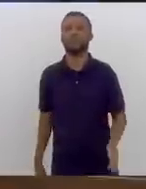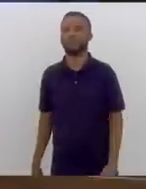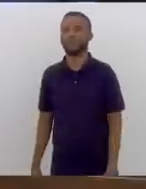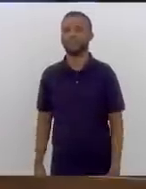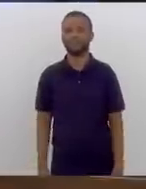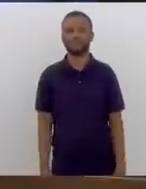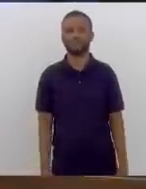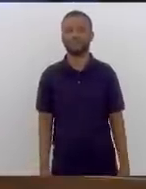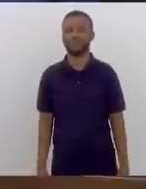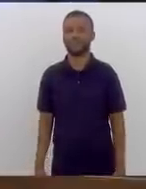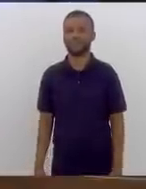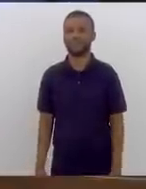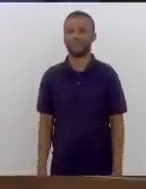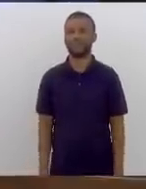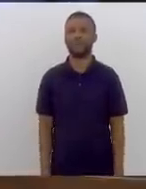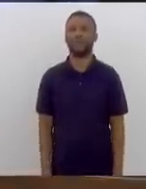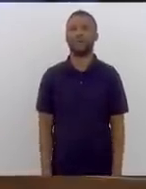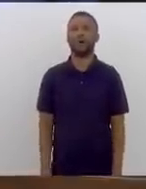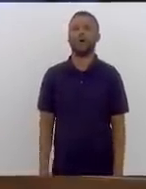a data